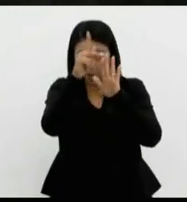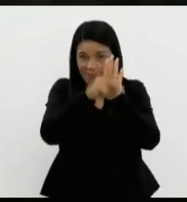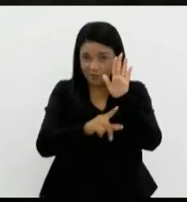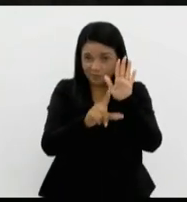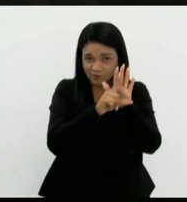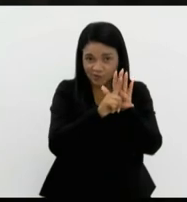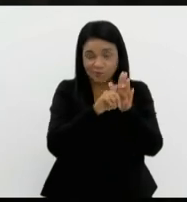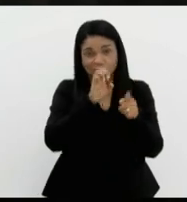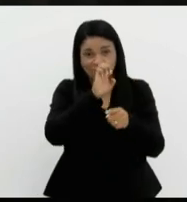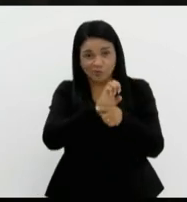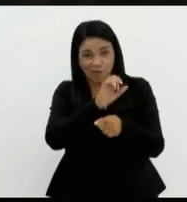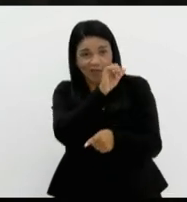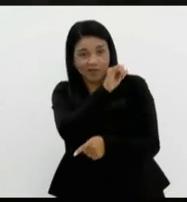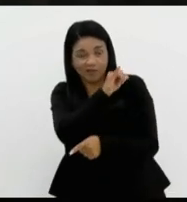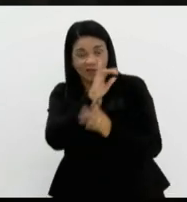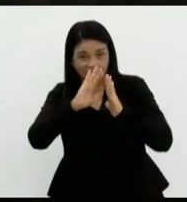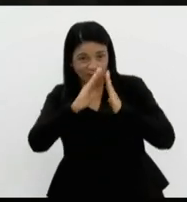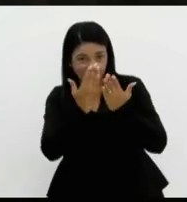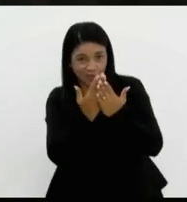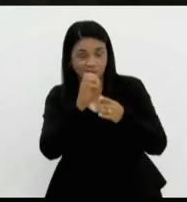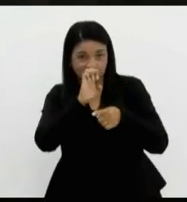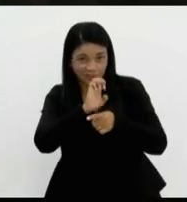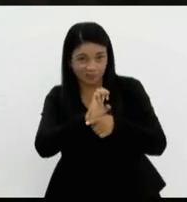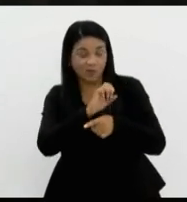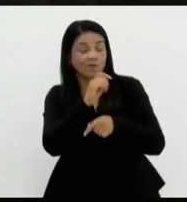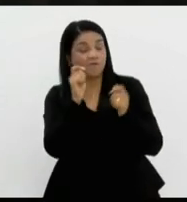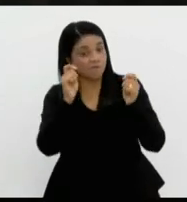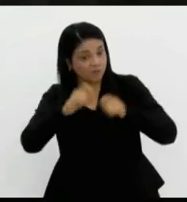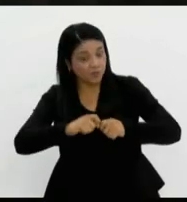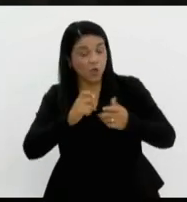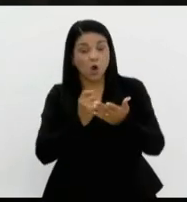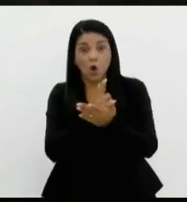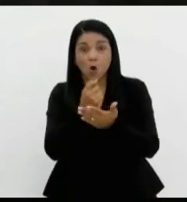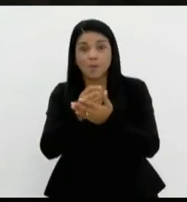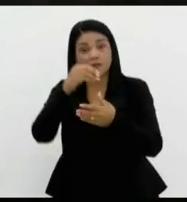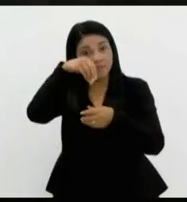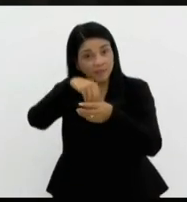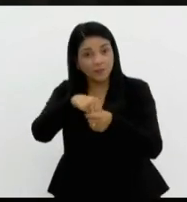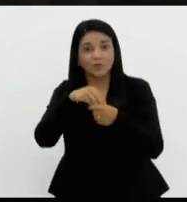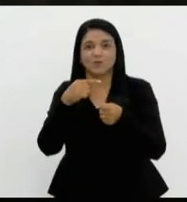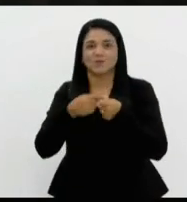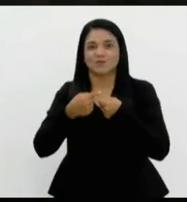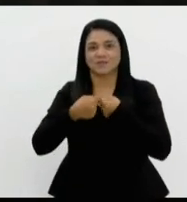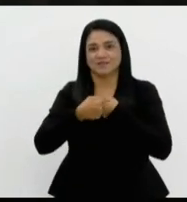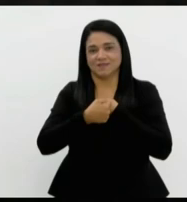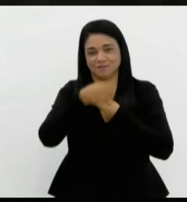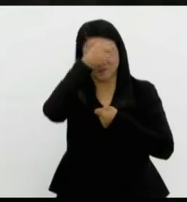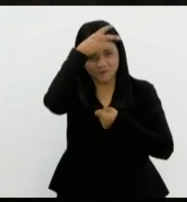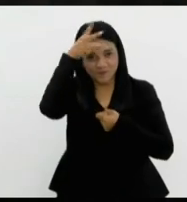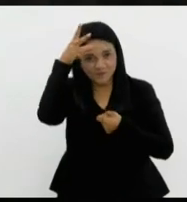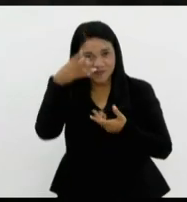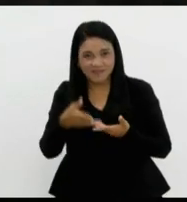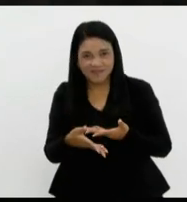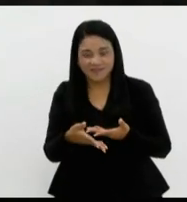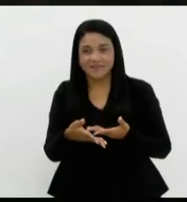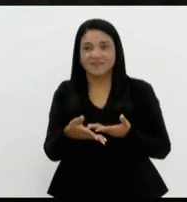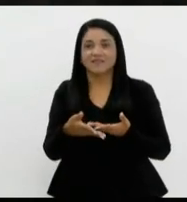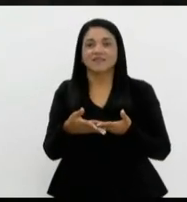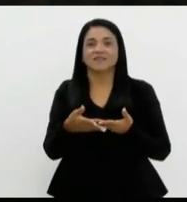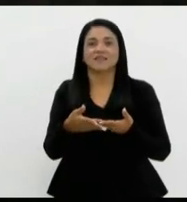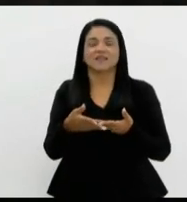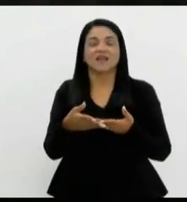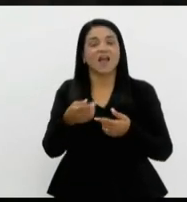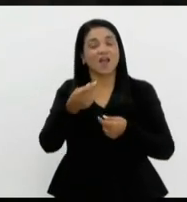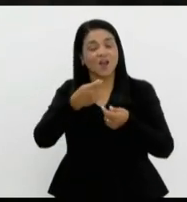vai poder consumir dentro do seu próprio município, fazendo com que aqui fique a divisa, não é, a